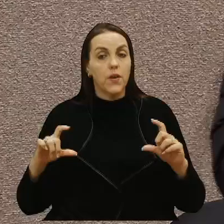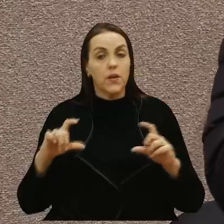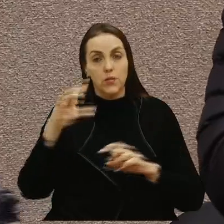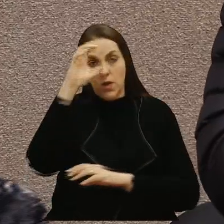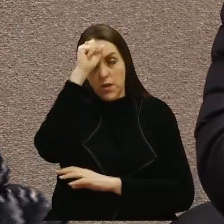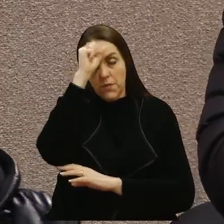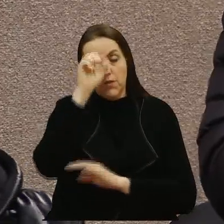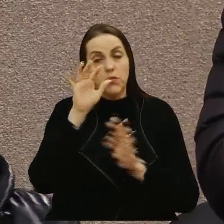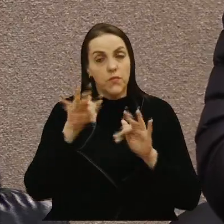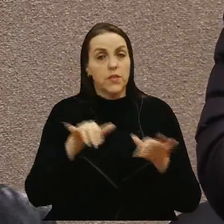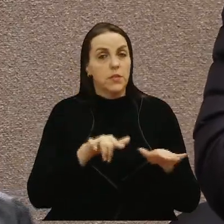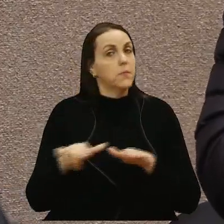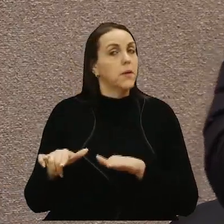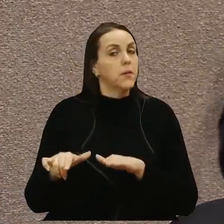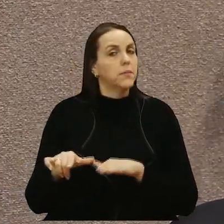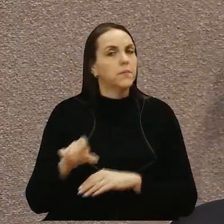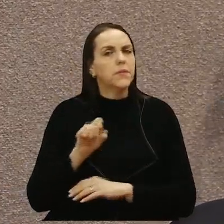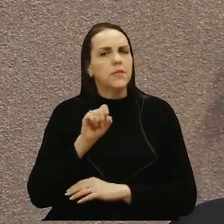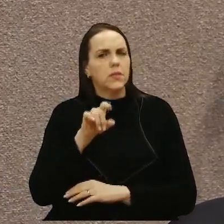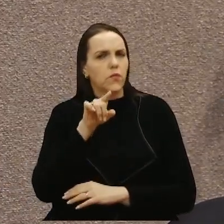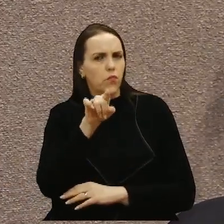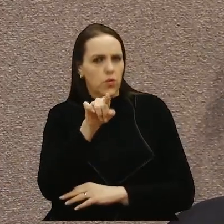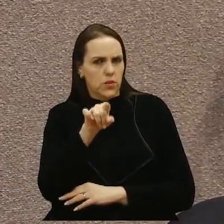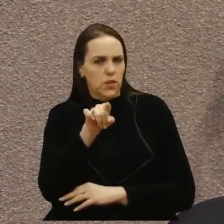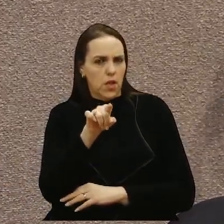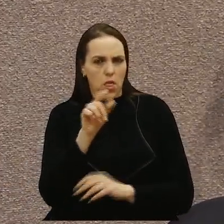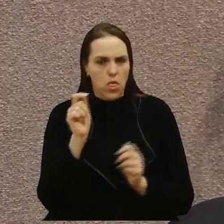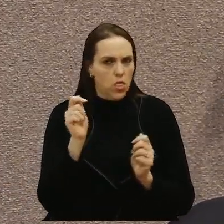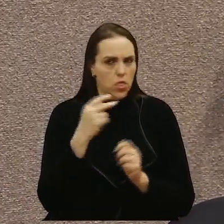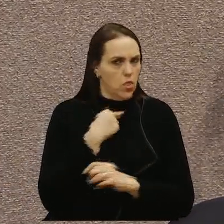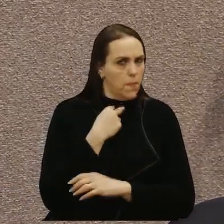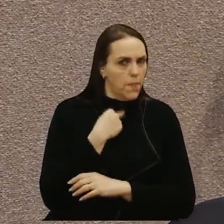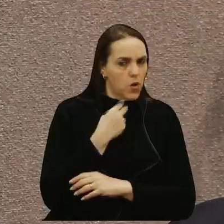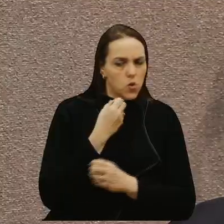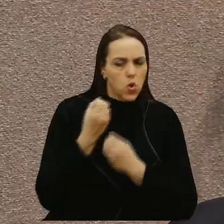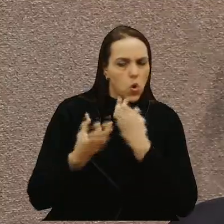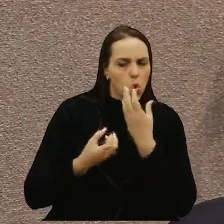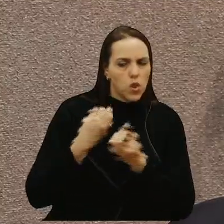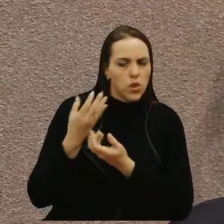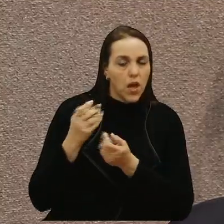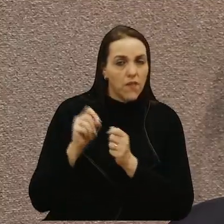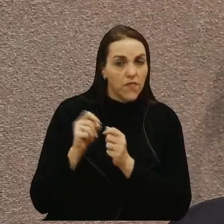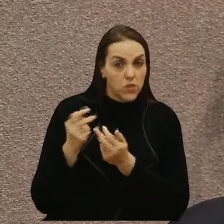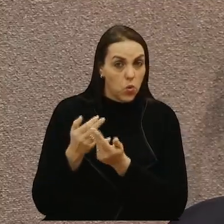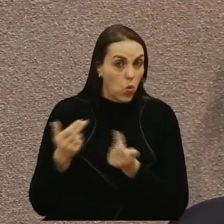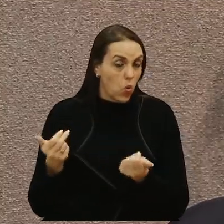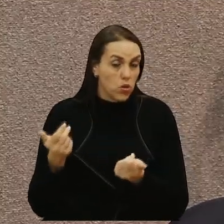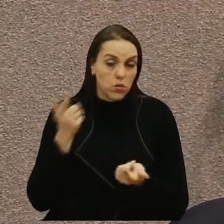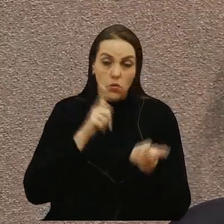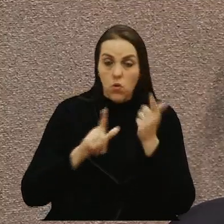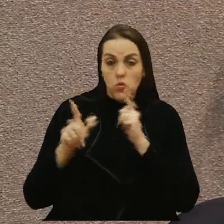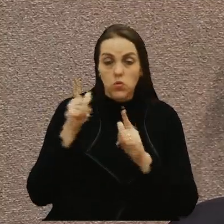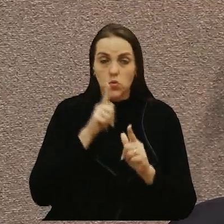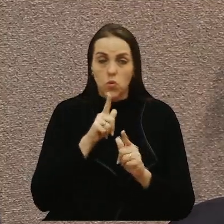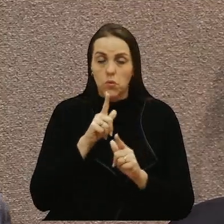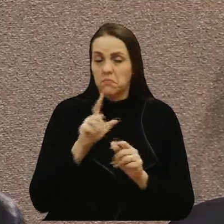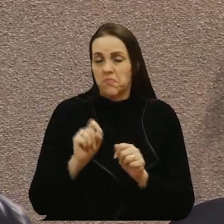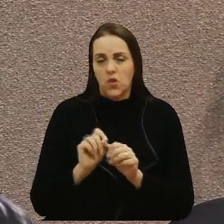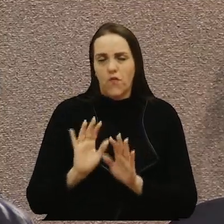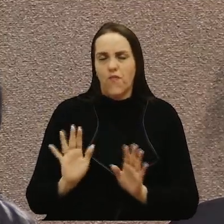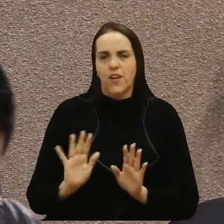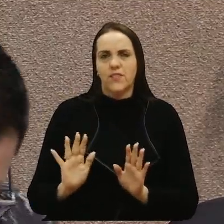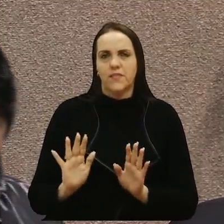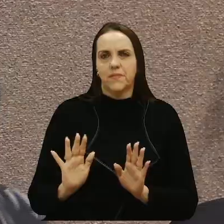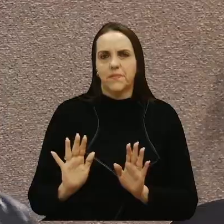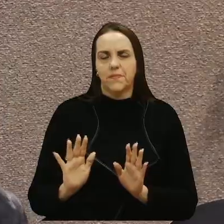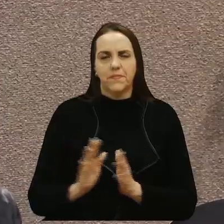semana. Se você não puder contar para os outros como você fez algo ou como conquistou algo, não o faça.